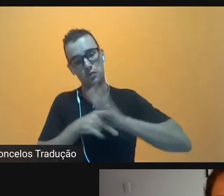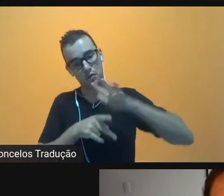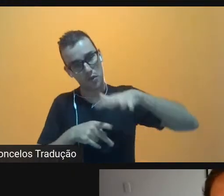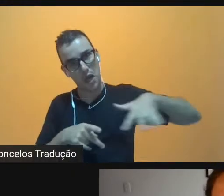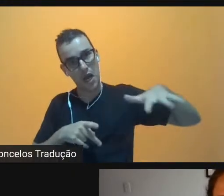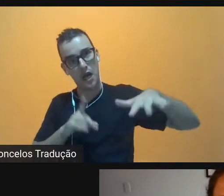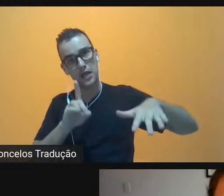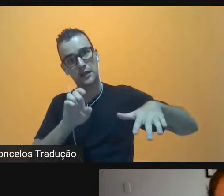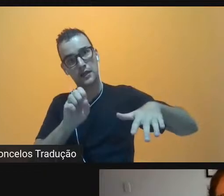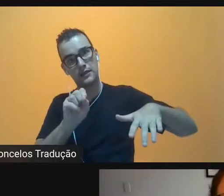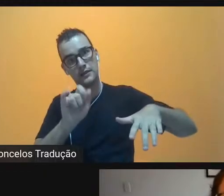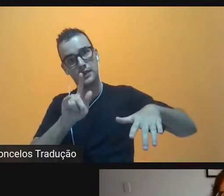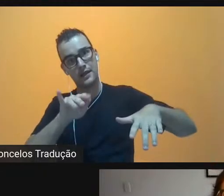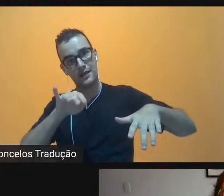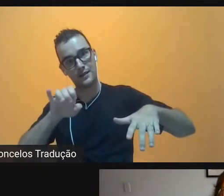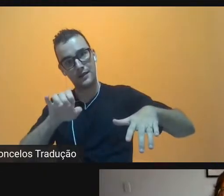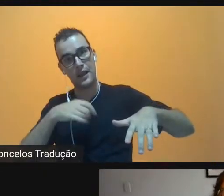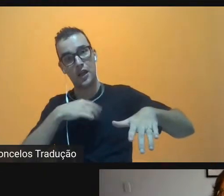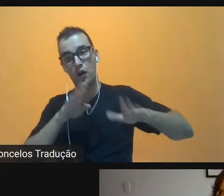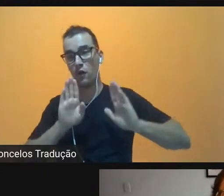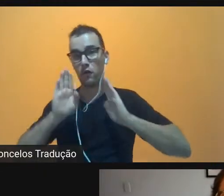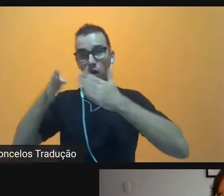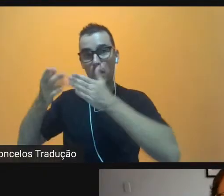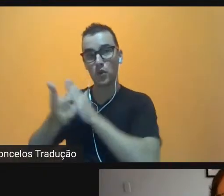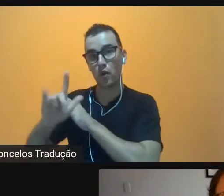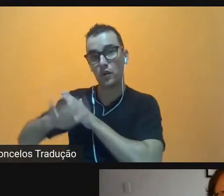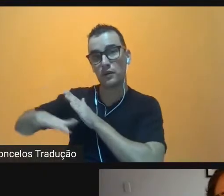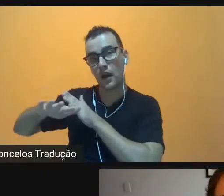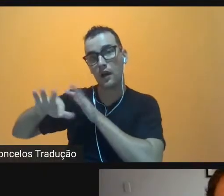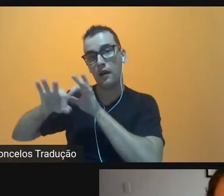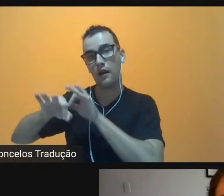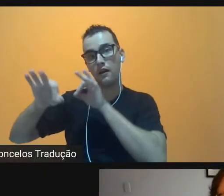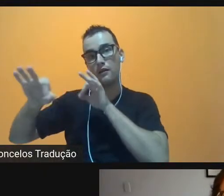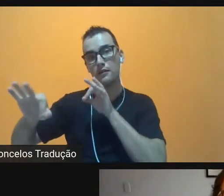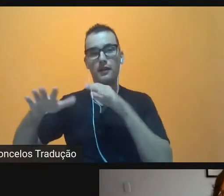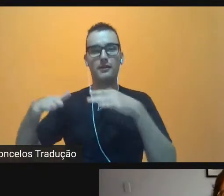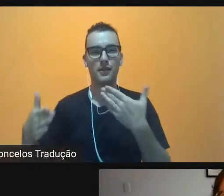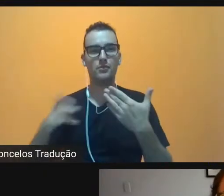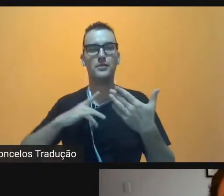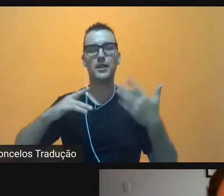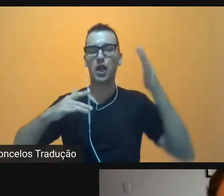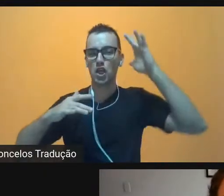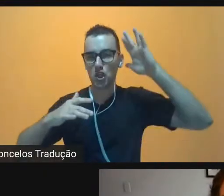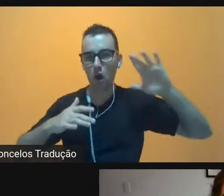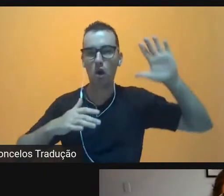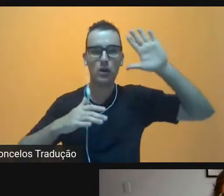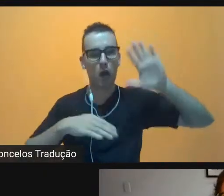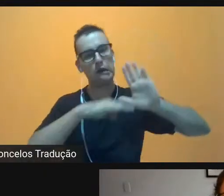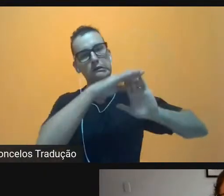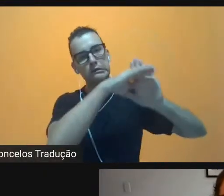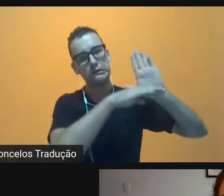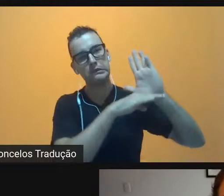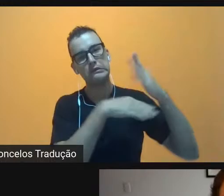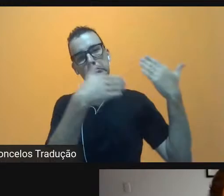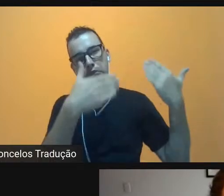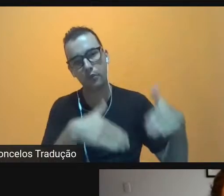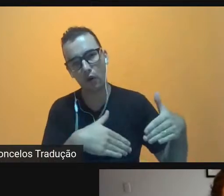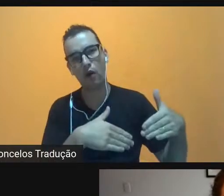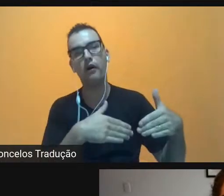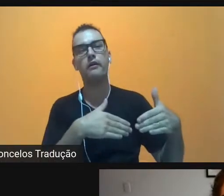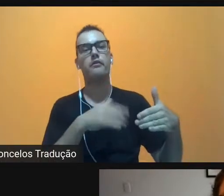muito voltada para a EAD, então, os teóricos, né, a prova,